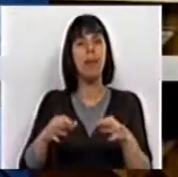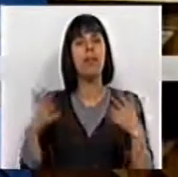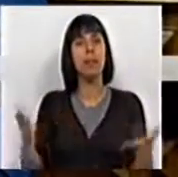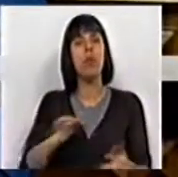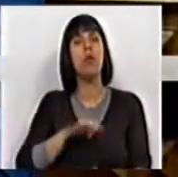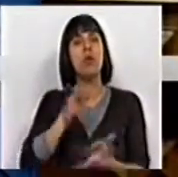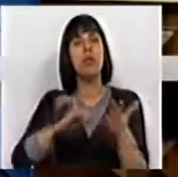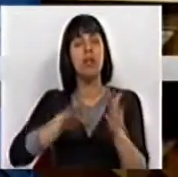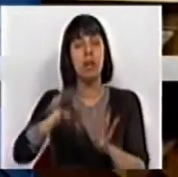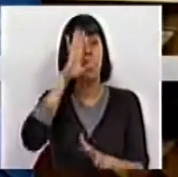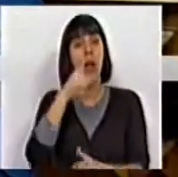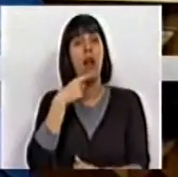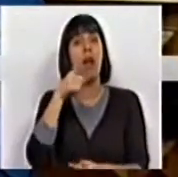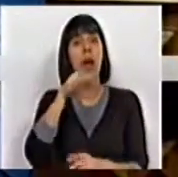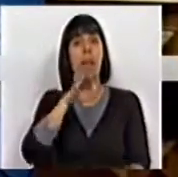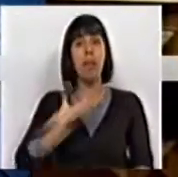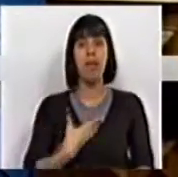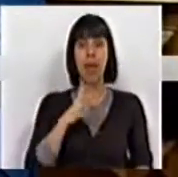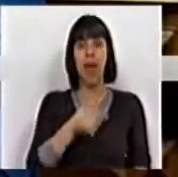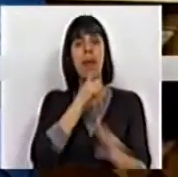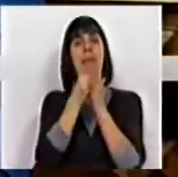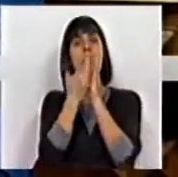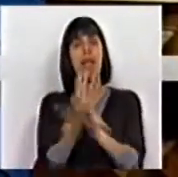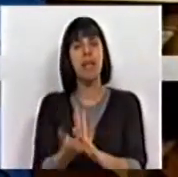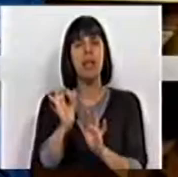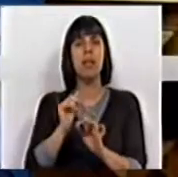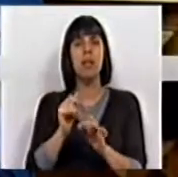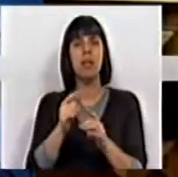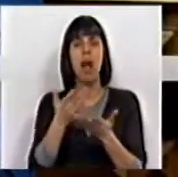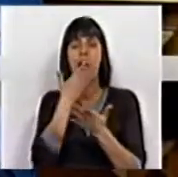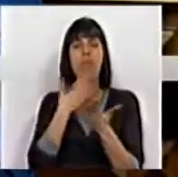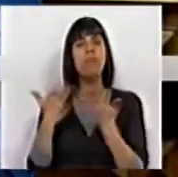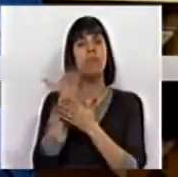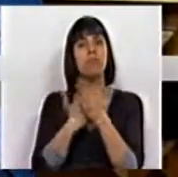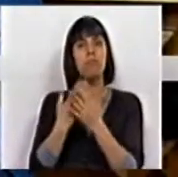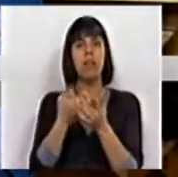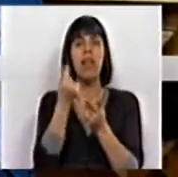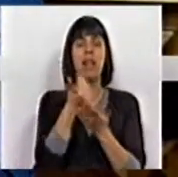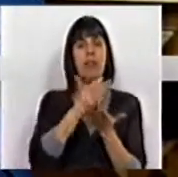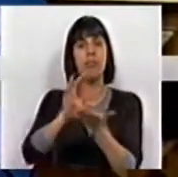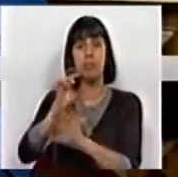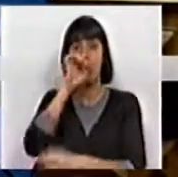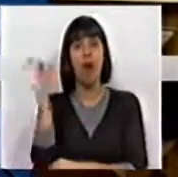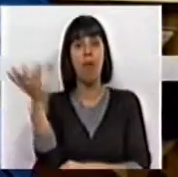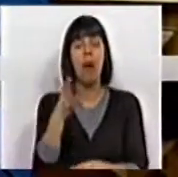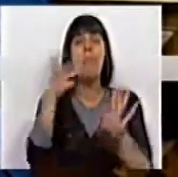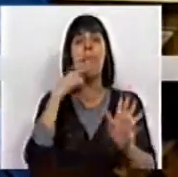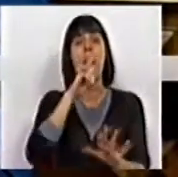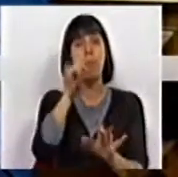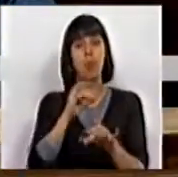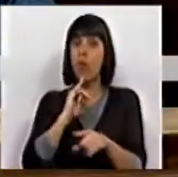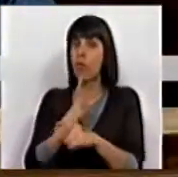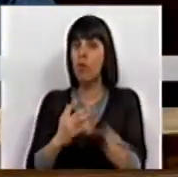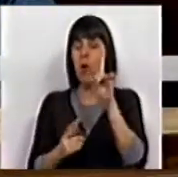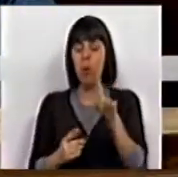terminar, o Sr. Secretário de Estado falou no PDR, nas medidas de agilização e de chegada de dinheiro à floresta. Mas a pergunta tinha